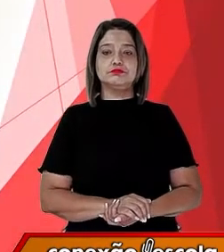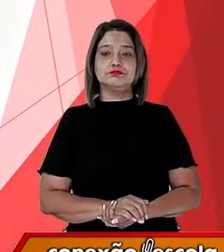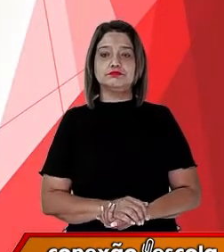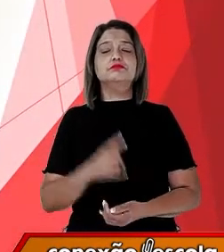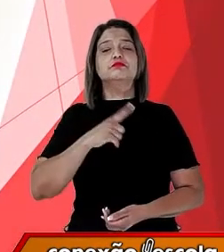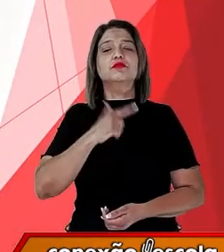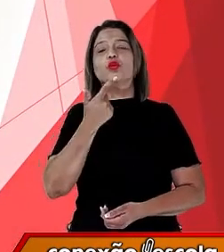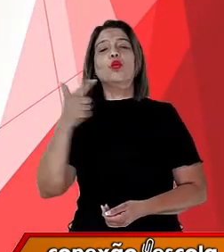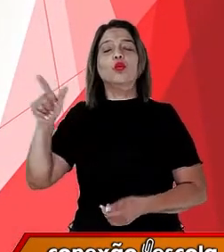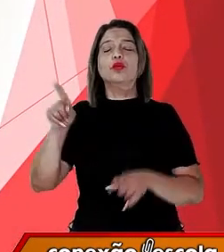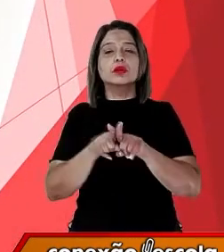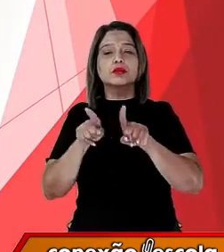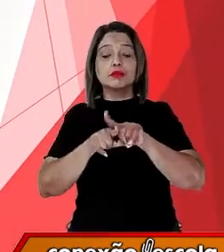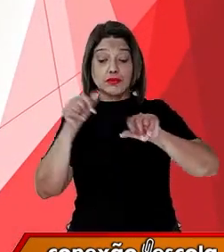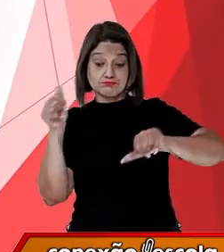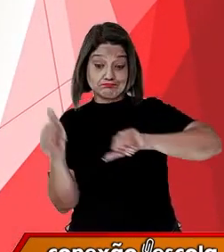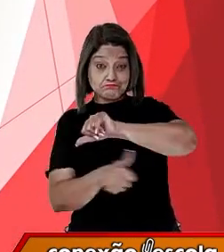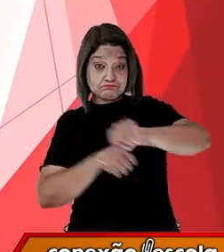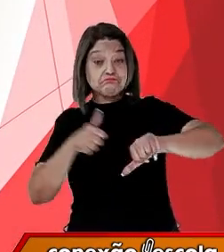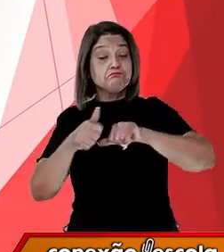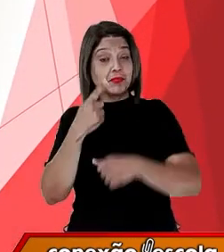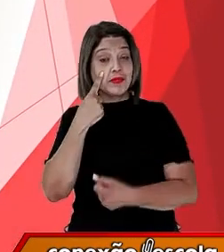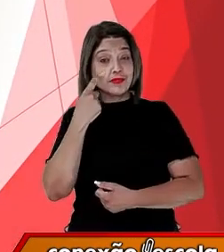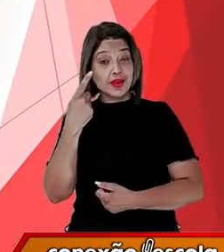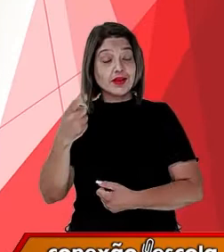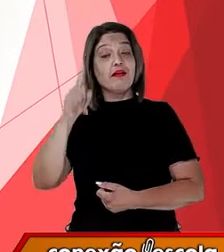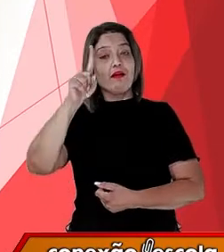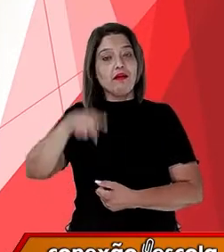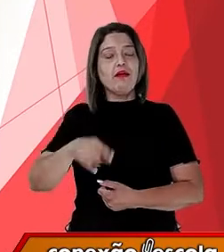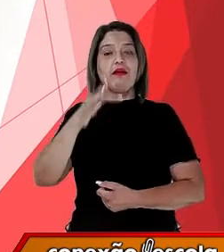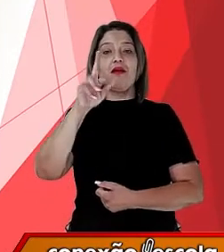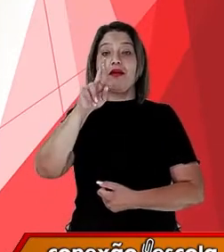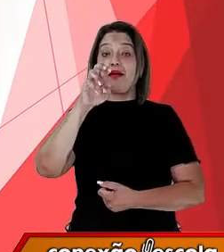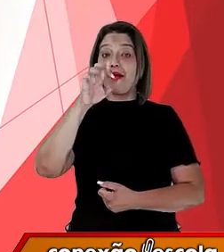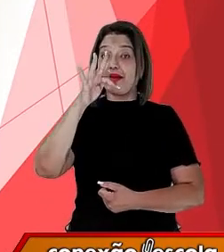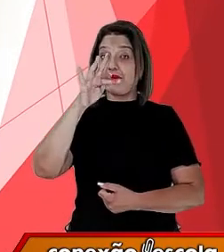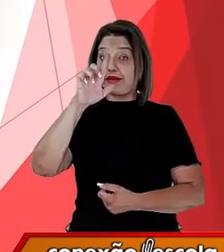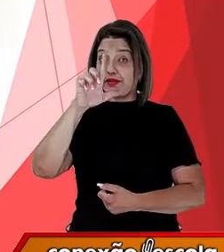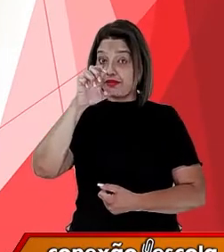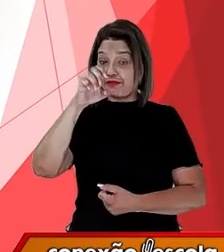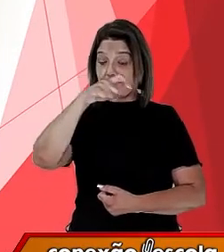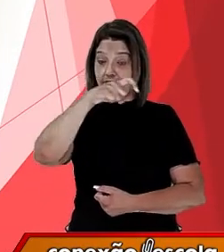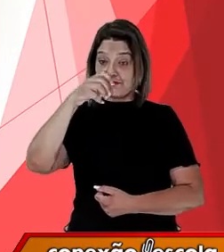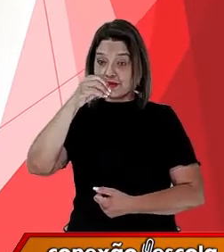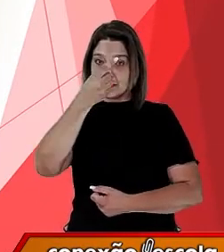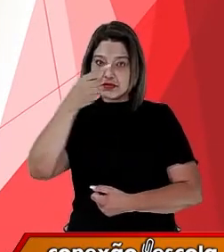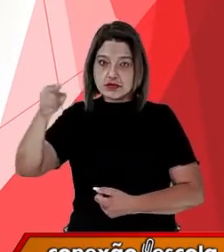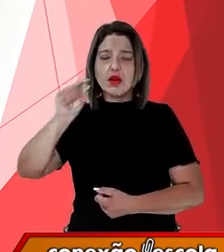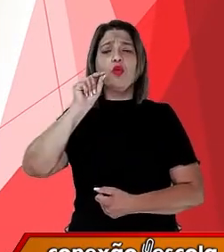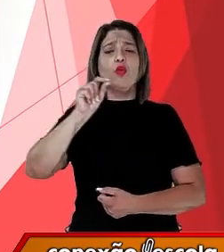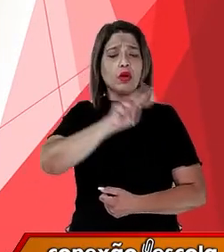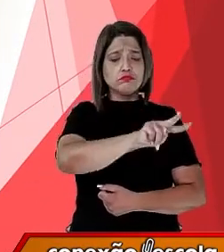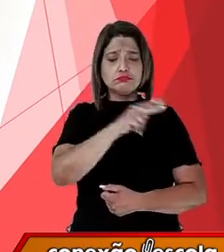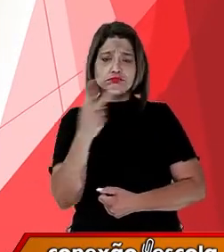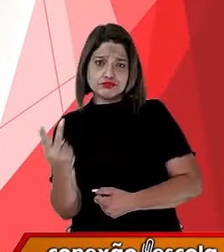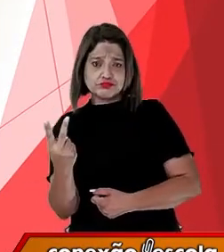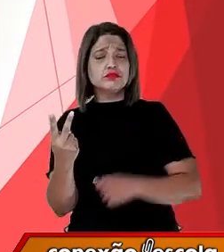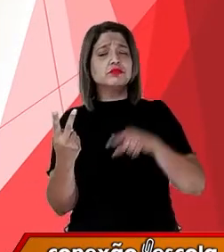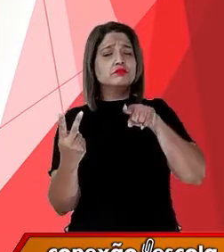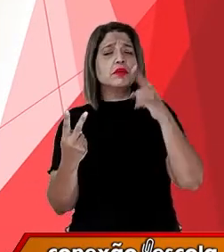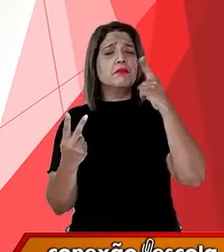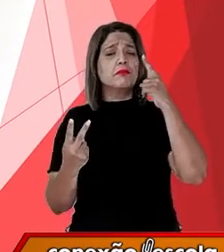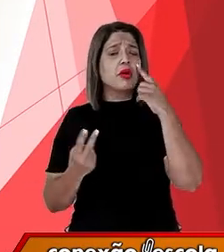Outra transformação geométrica bastante interessante é a de reflexão. E aí você já deve ter parado para imaginar